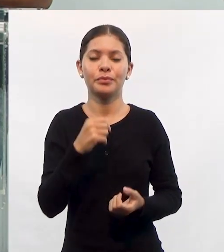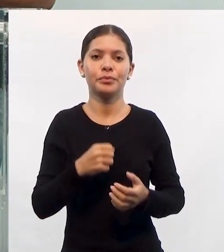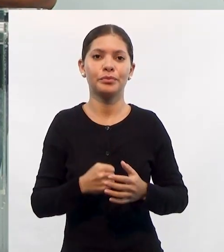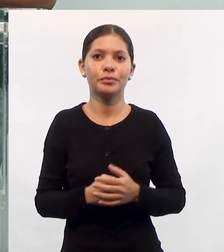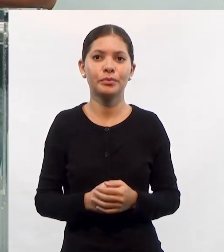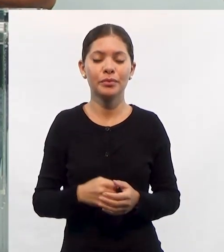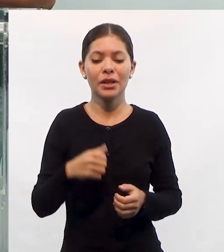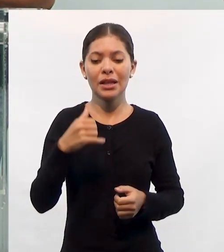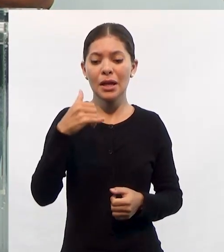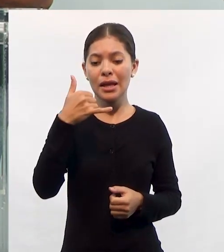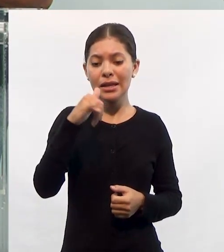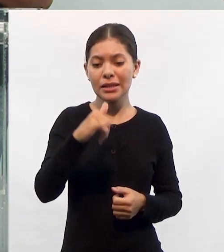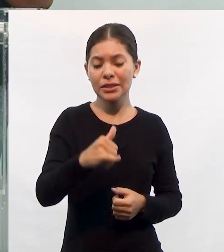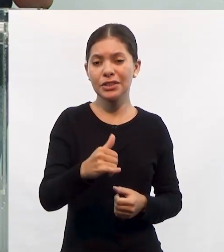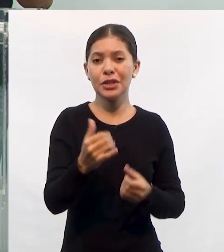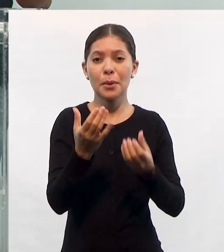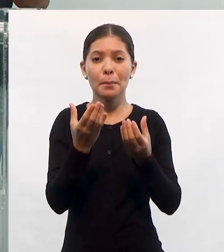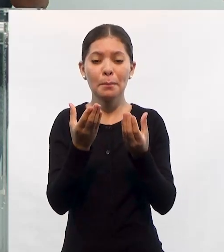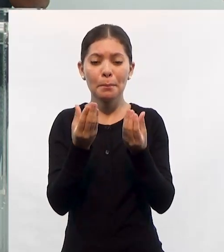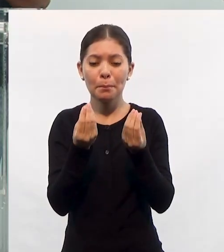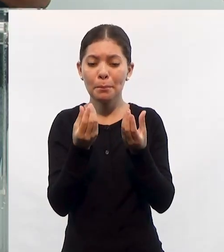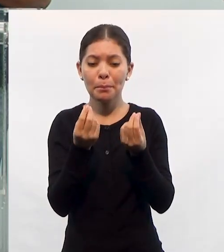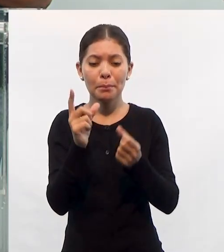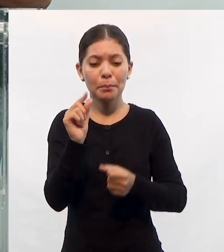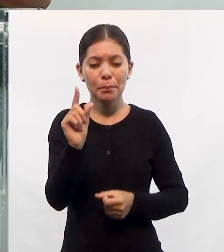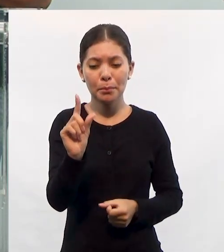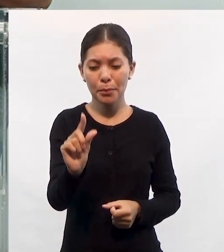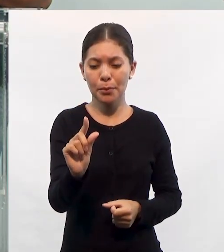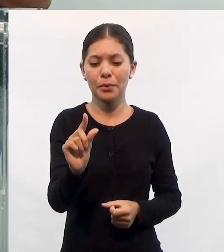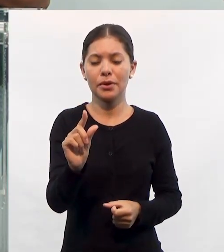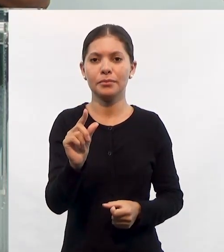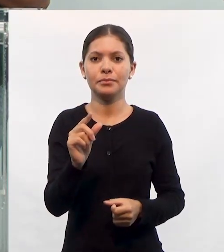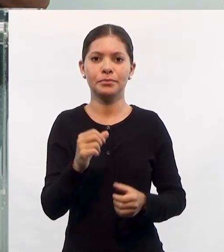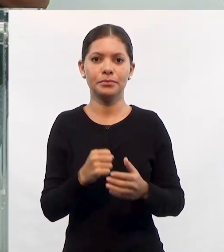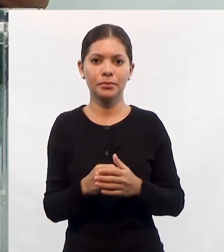capacidade de produção de energia. É uma ilha, não tem rios,